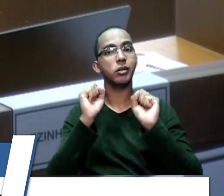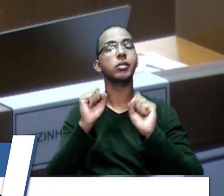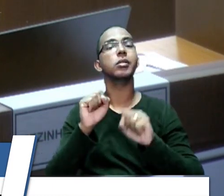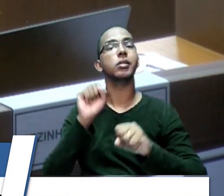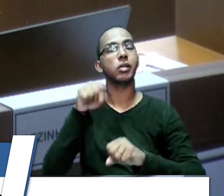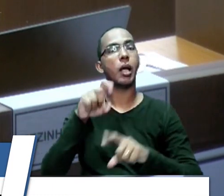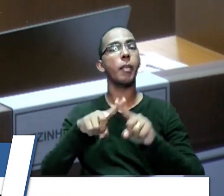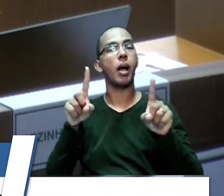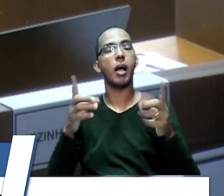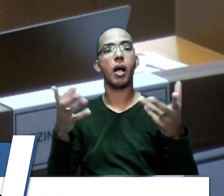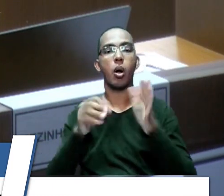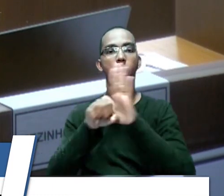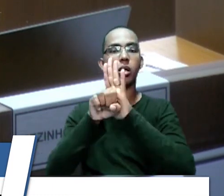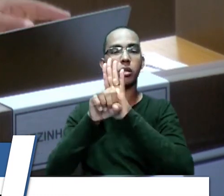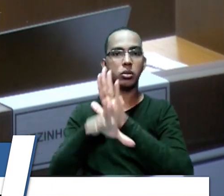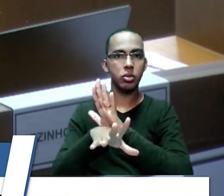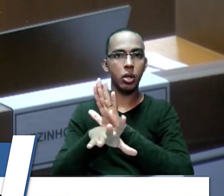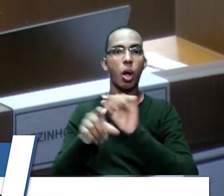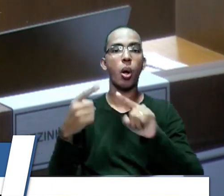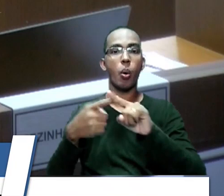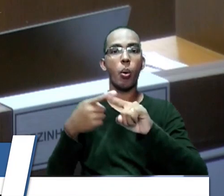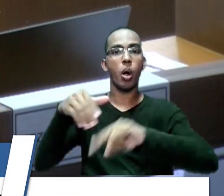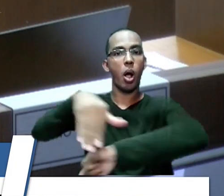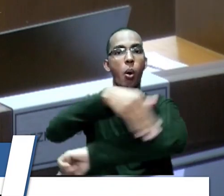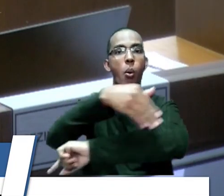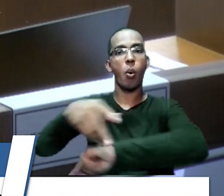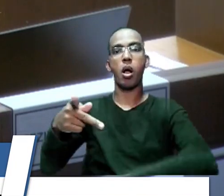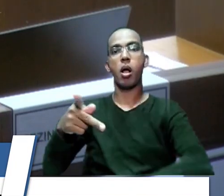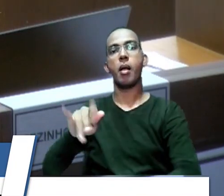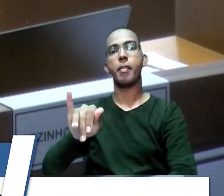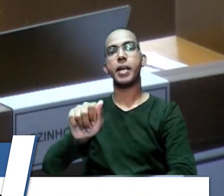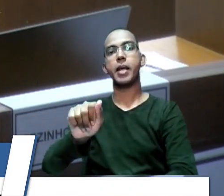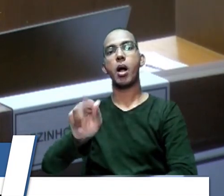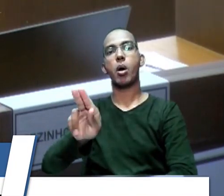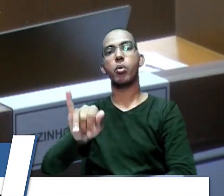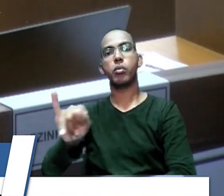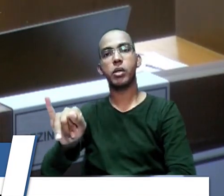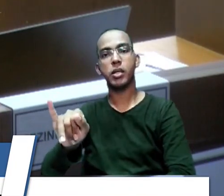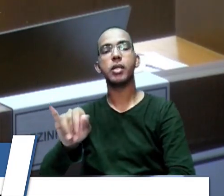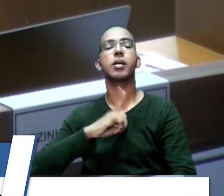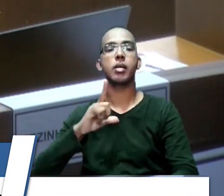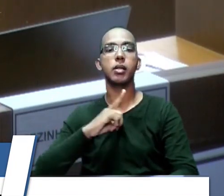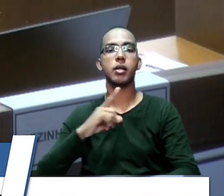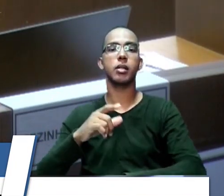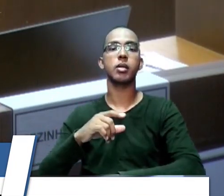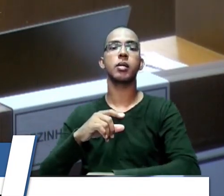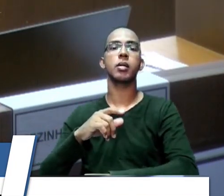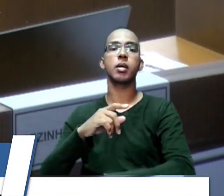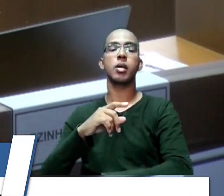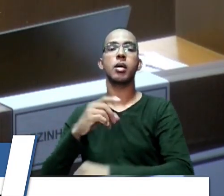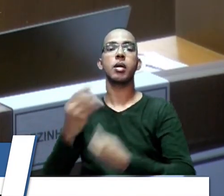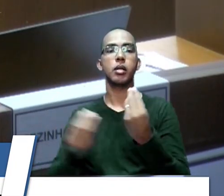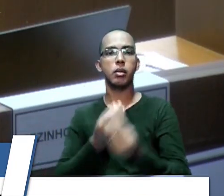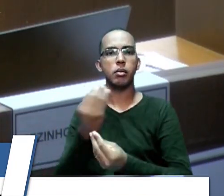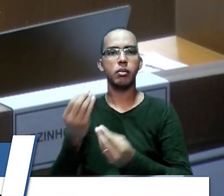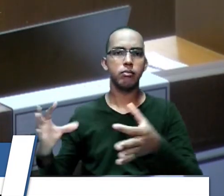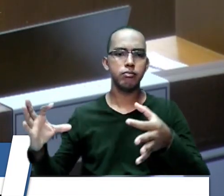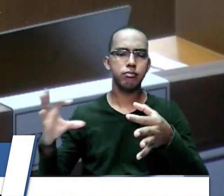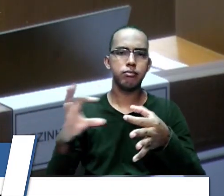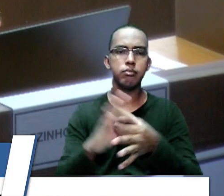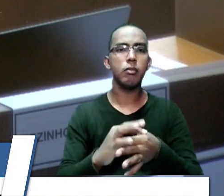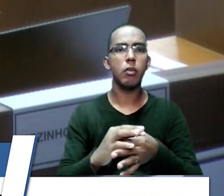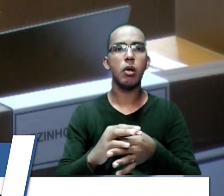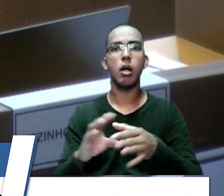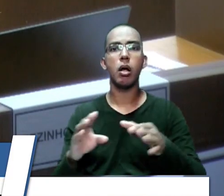uma indicação, porque a rua Piauí, ela tem um pedacinho que vem de lá da Ismael Alonso, aí Alonso para cá, que ela é contramão, ela